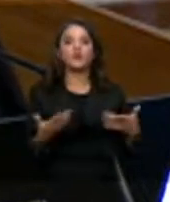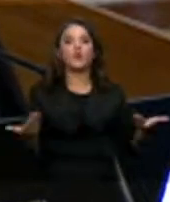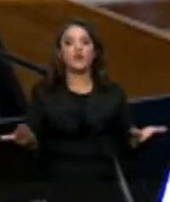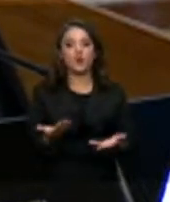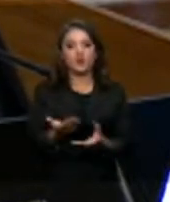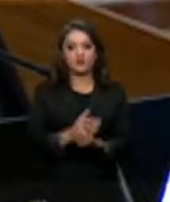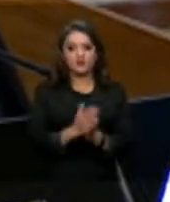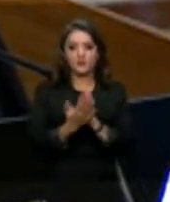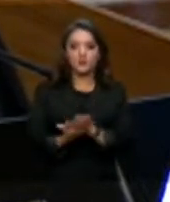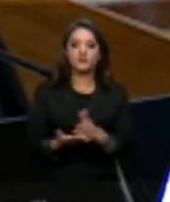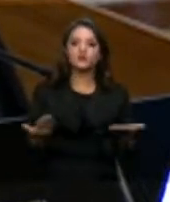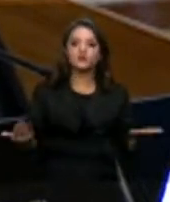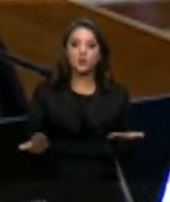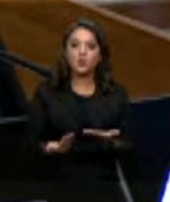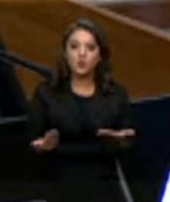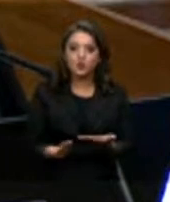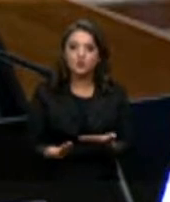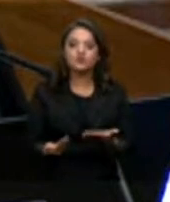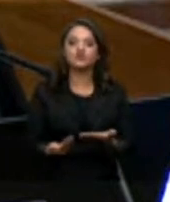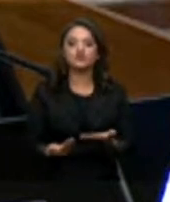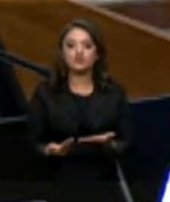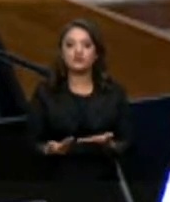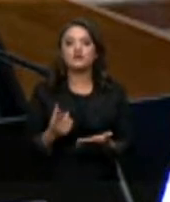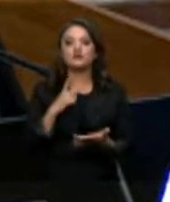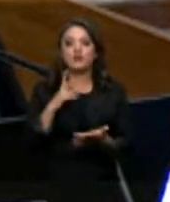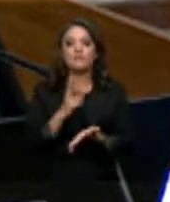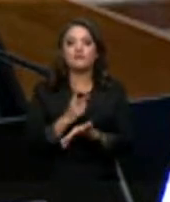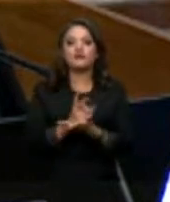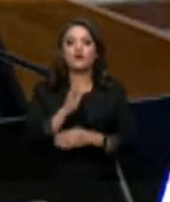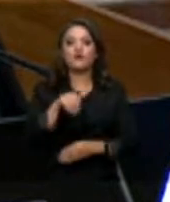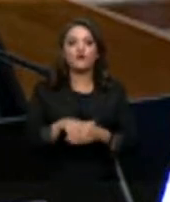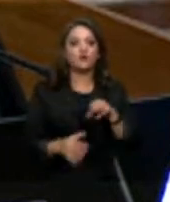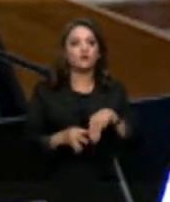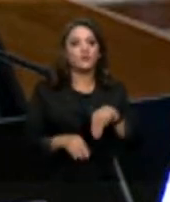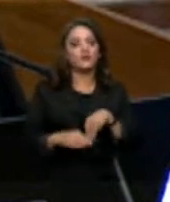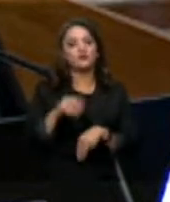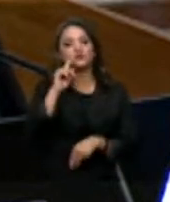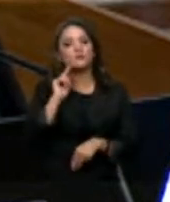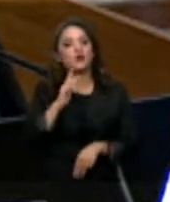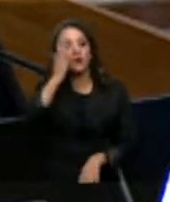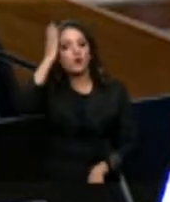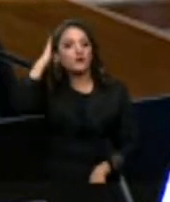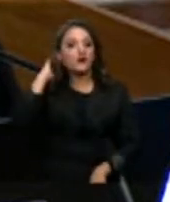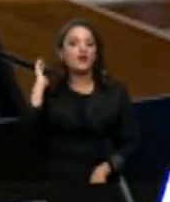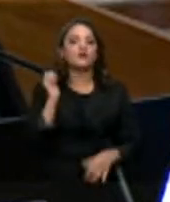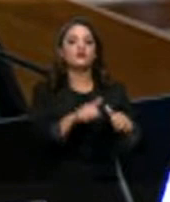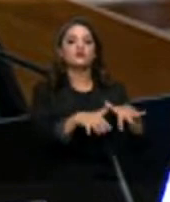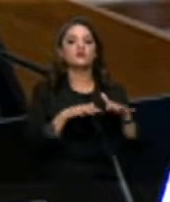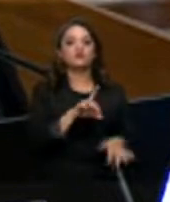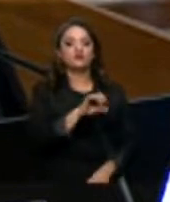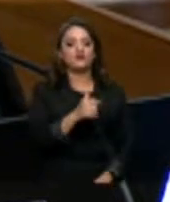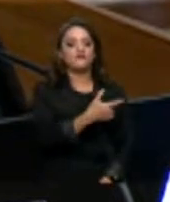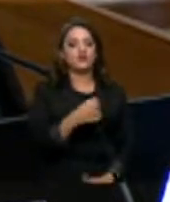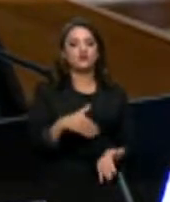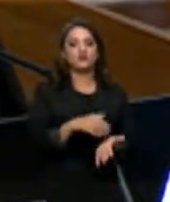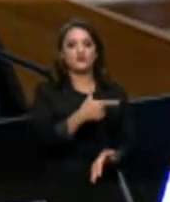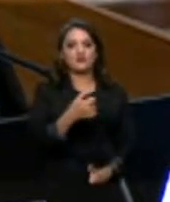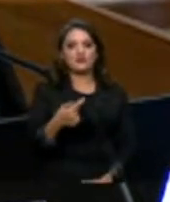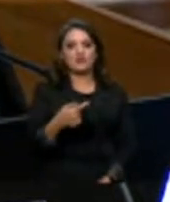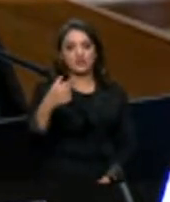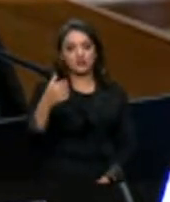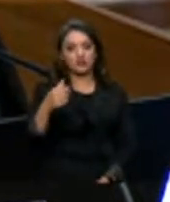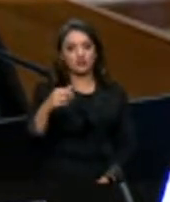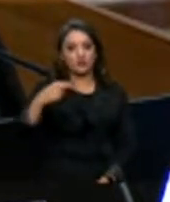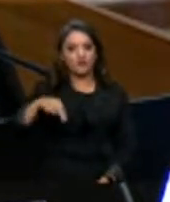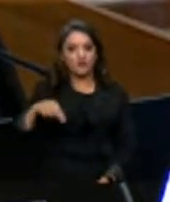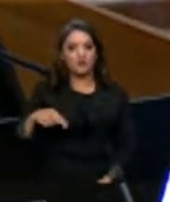que a presente retomada do julgamento preserve o voto proferido pelo ministro Marco Aurélio na sessão virtual de 20 a 27 do 11. Considerando que